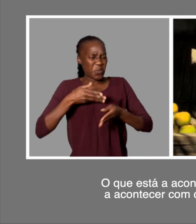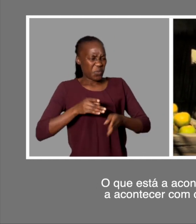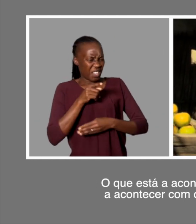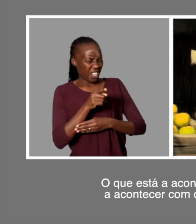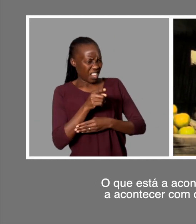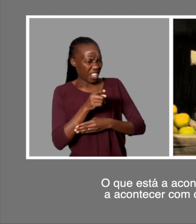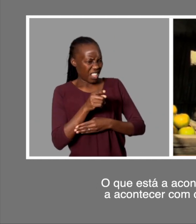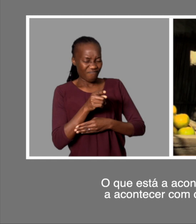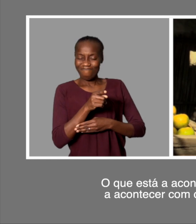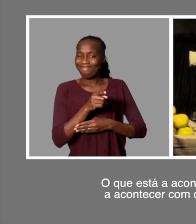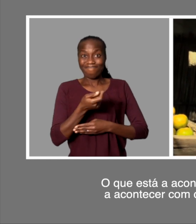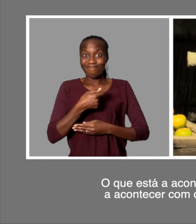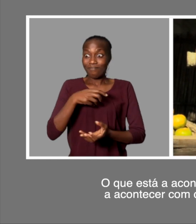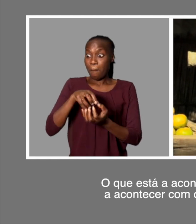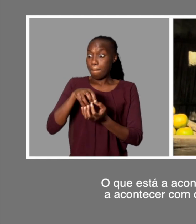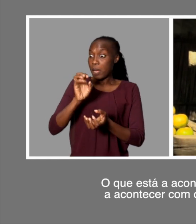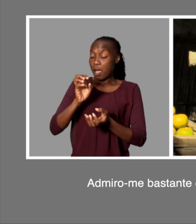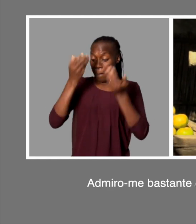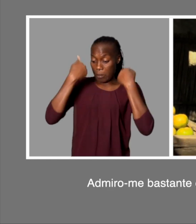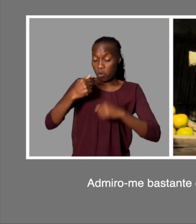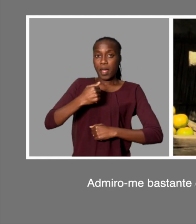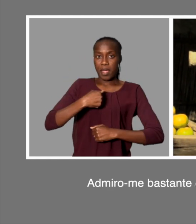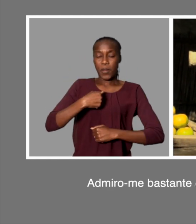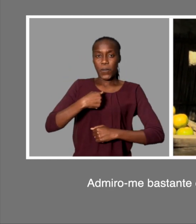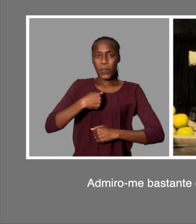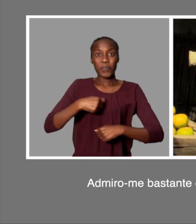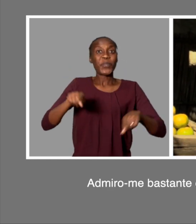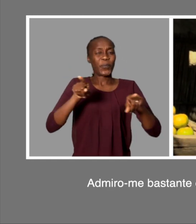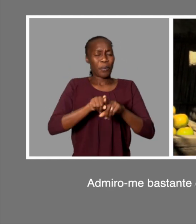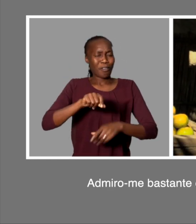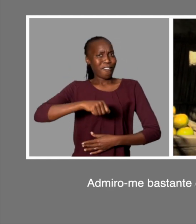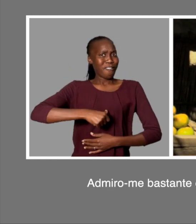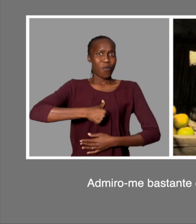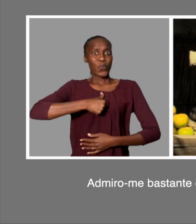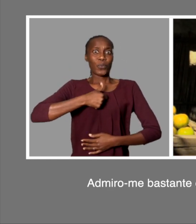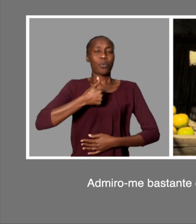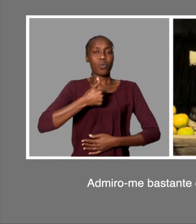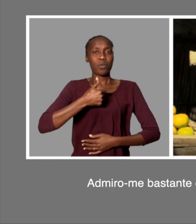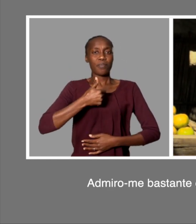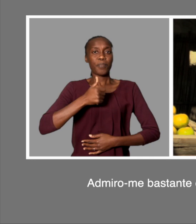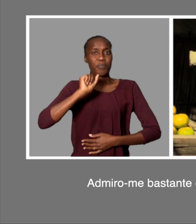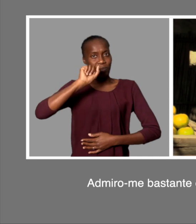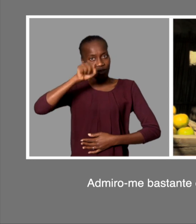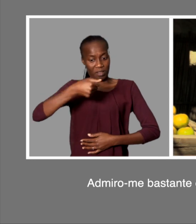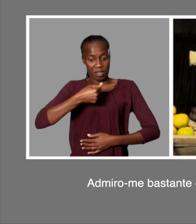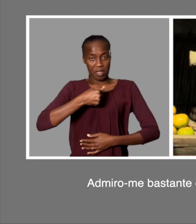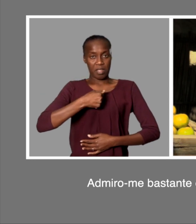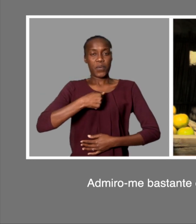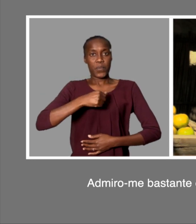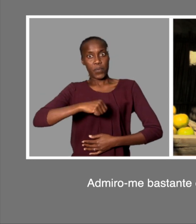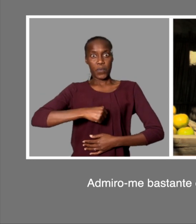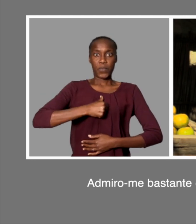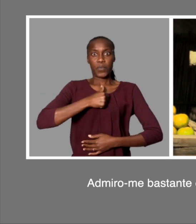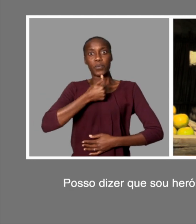filho, nunca esperei. E eu me admiro bastante. E, ao mesmo tempo, me orgulho.